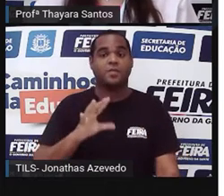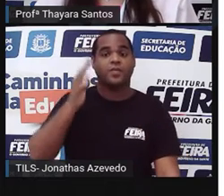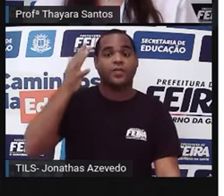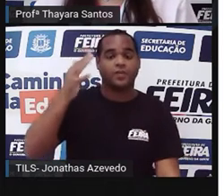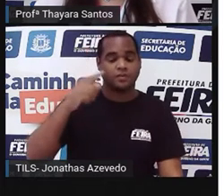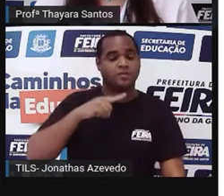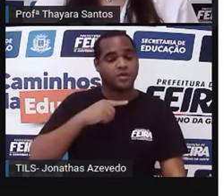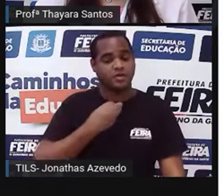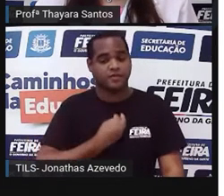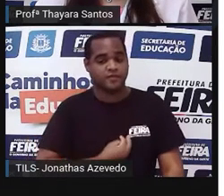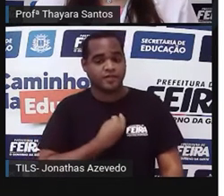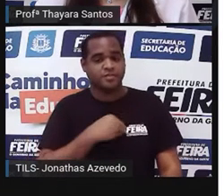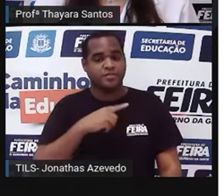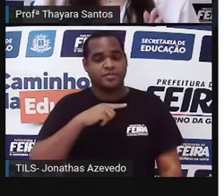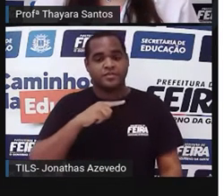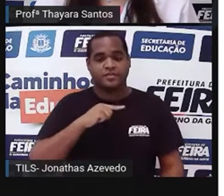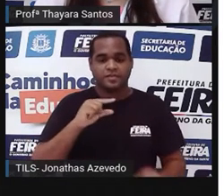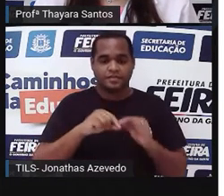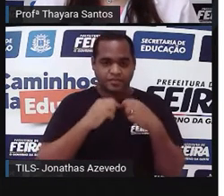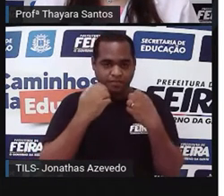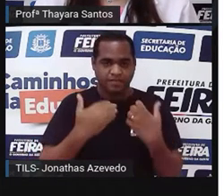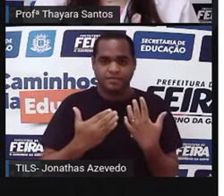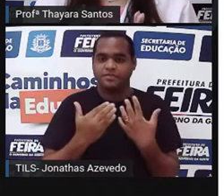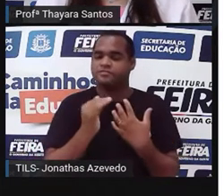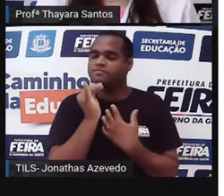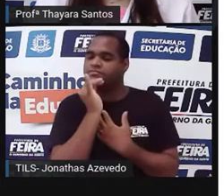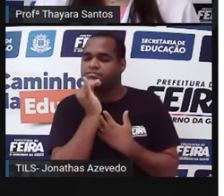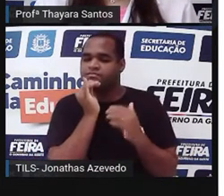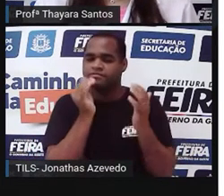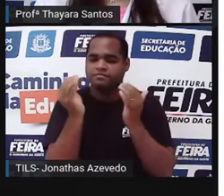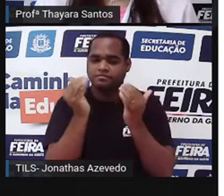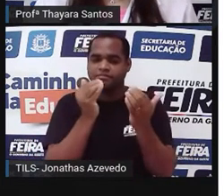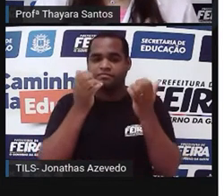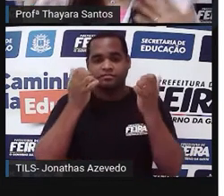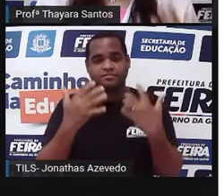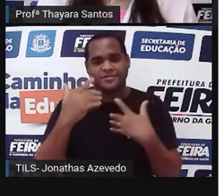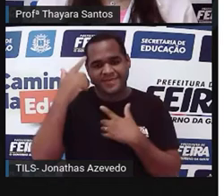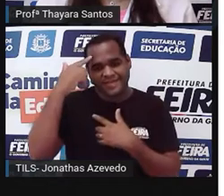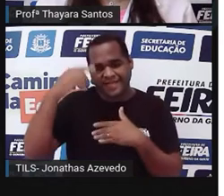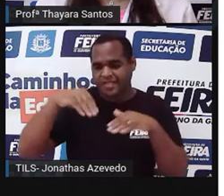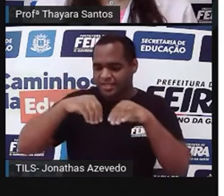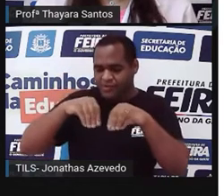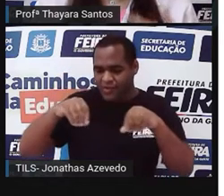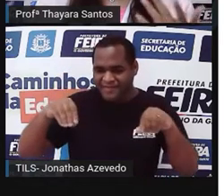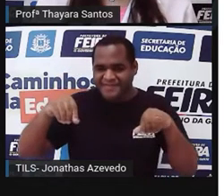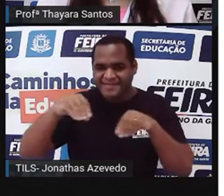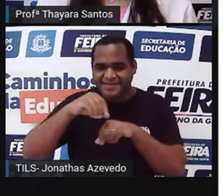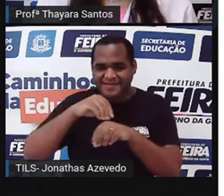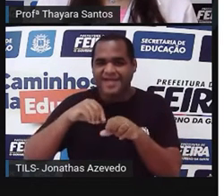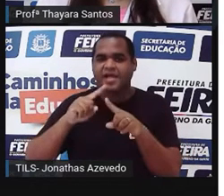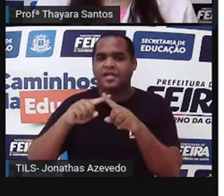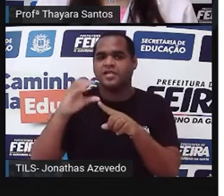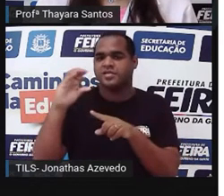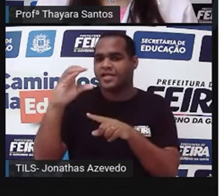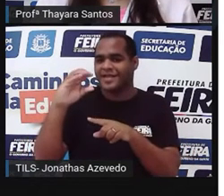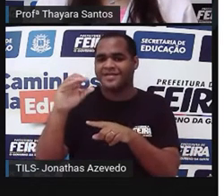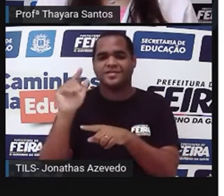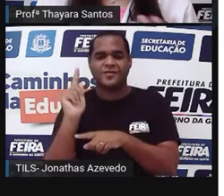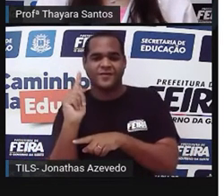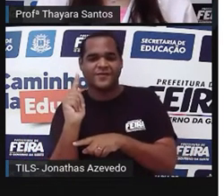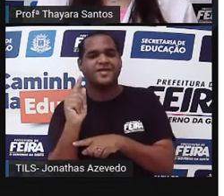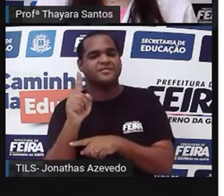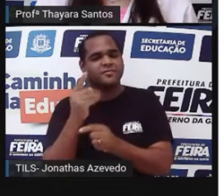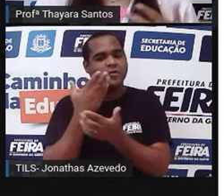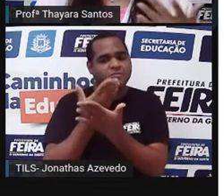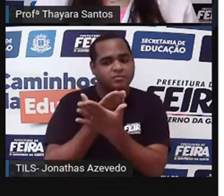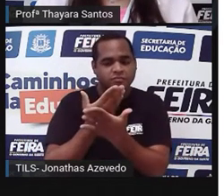serviços ecossistêmicos aconteçam. Por exemplo, a formação do solo. Vocês já devem ter estudado nas aulas de ciências e geografia que